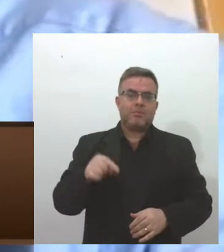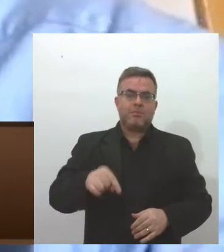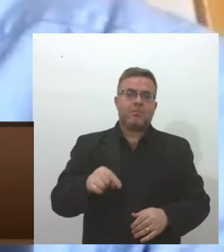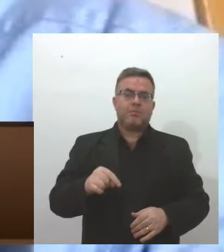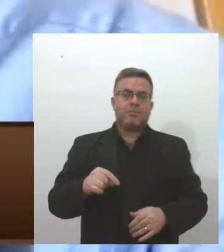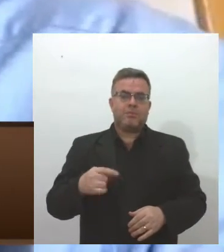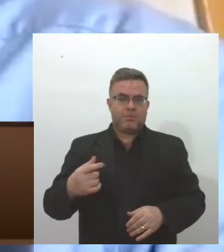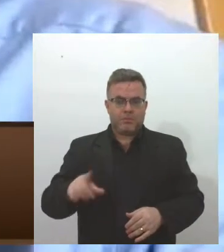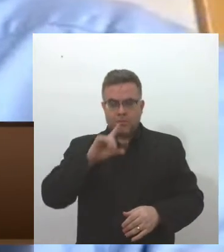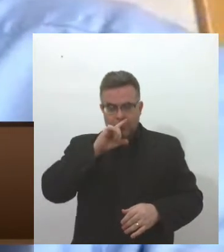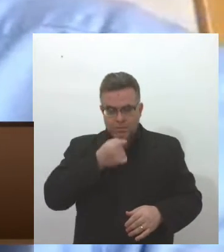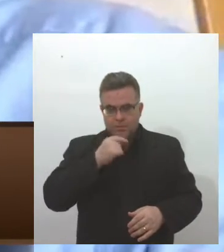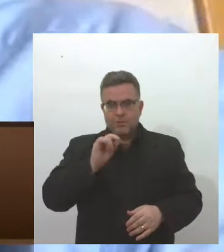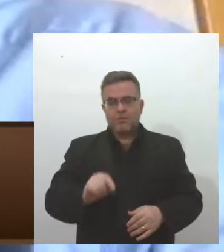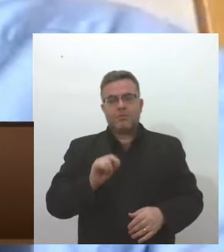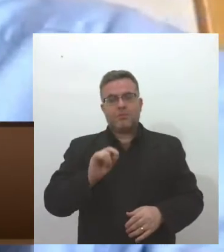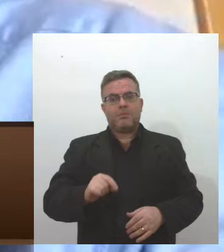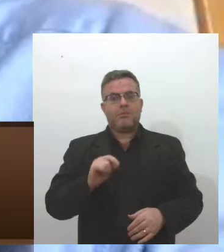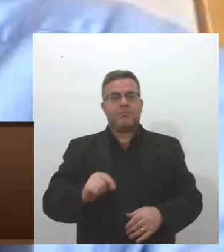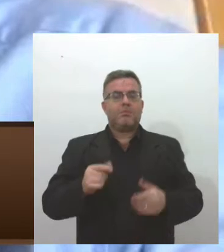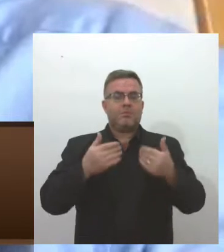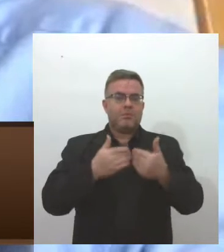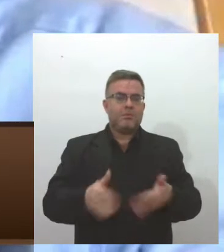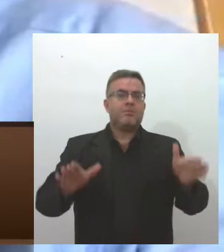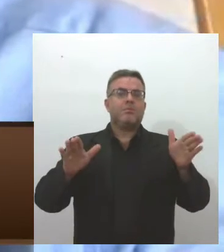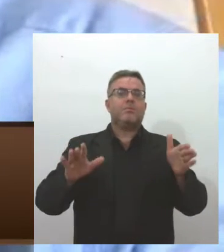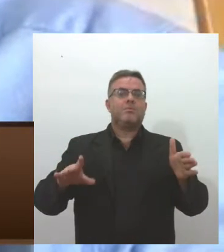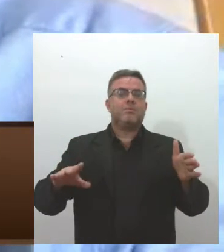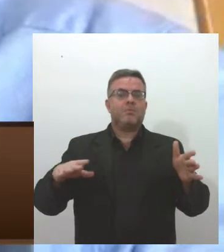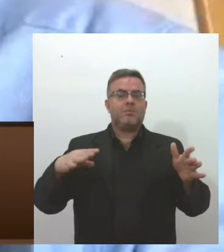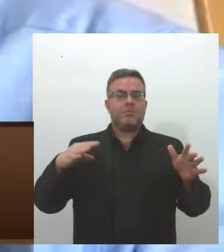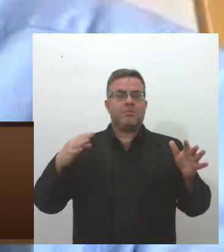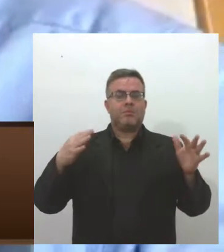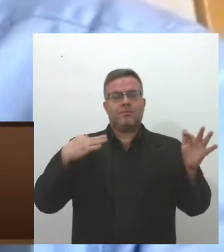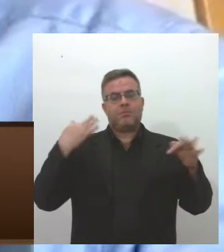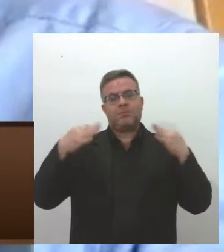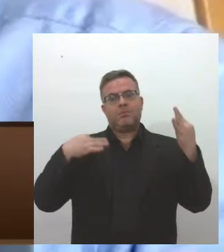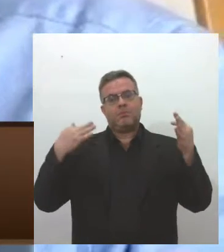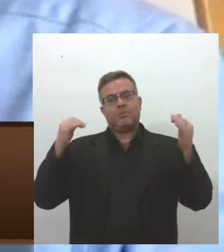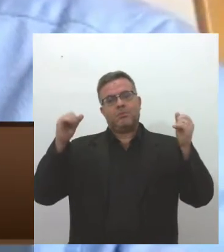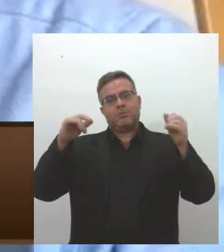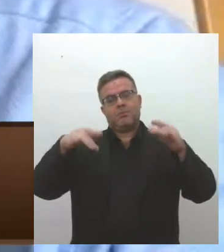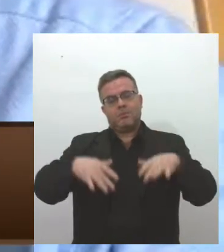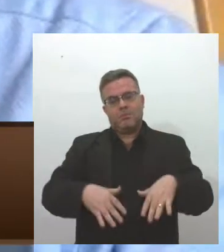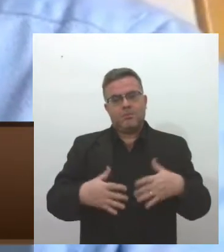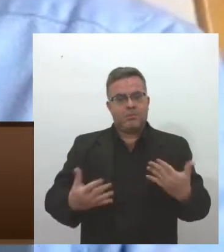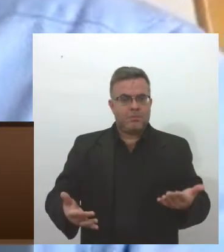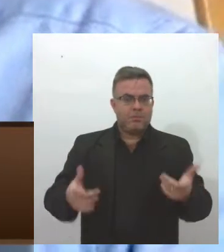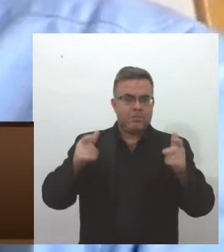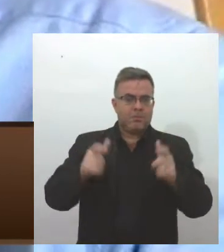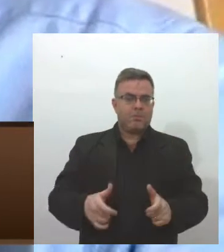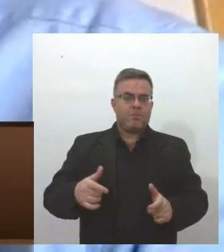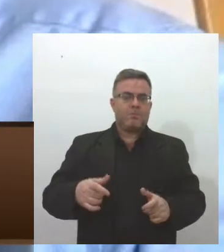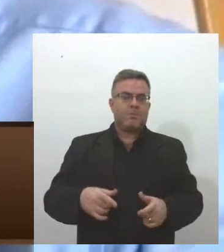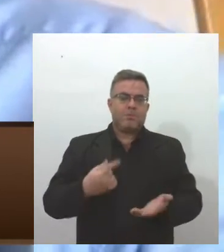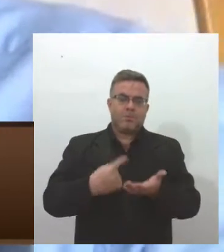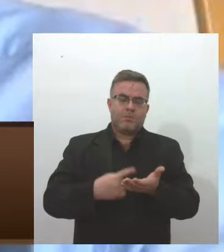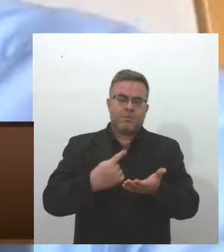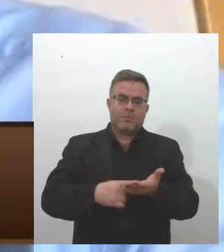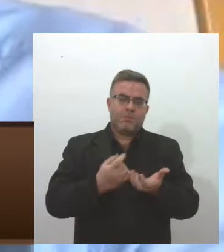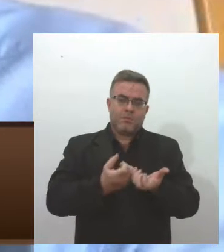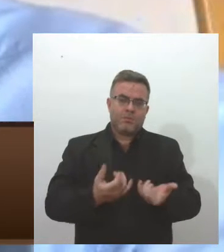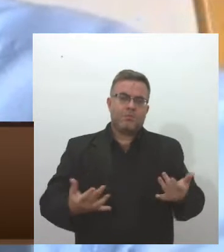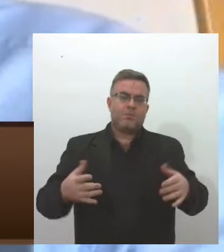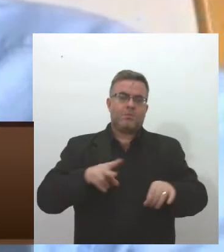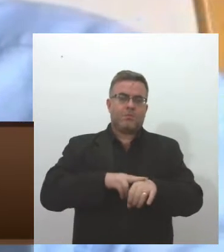Sergipe, é Aracaju, que é a porta de entrada do turista aqui no nosso estado, onde tem o aeroporto, a principal rede hoteleira. Então, nós acreditamos